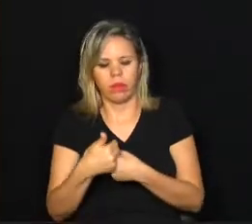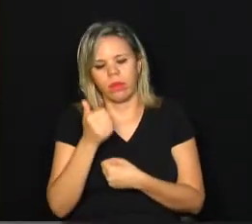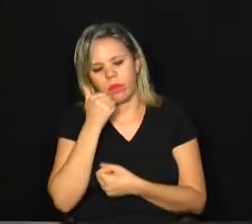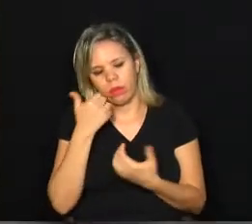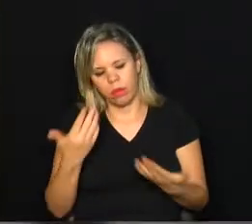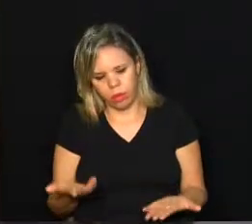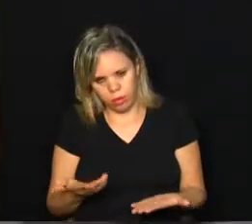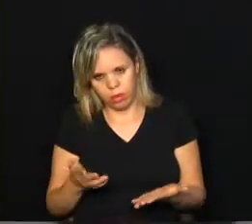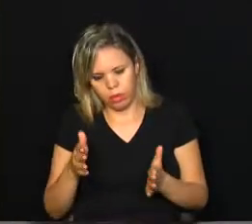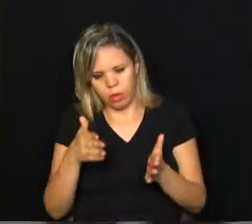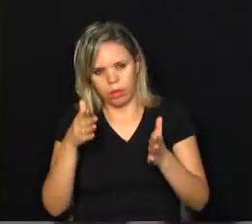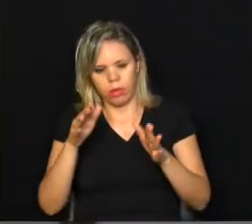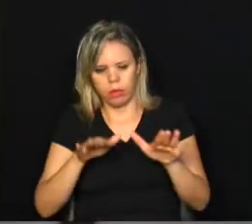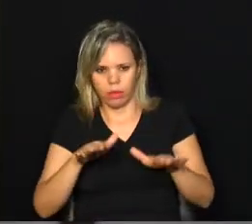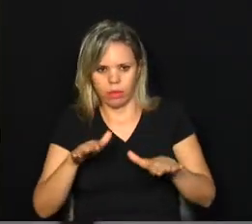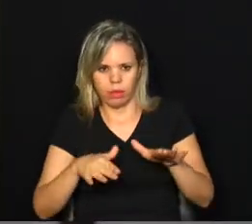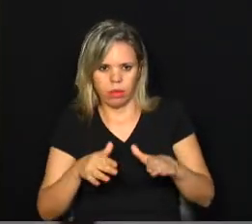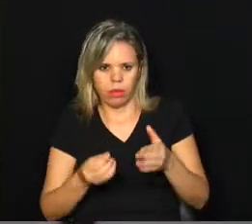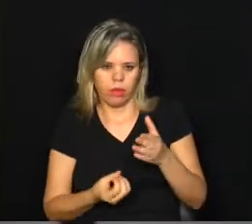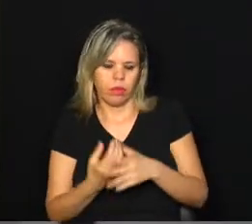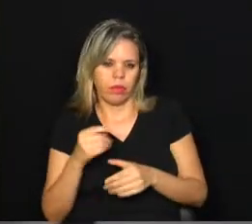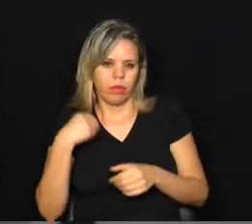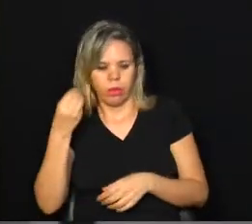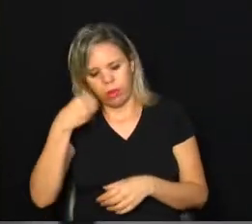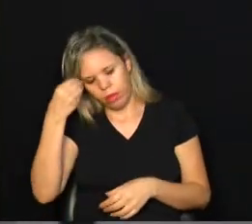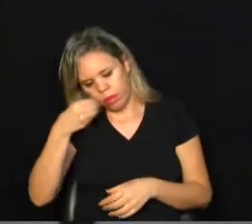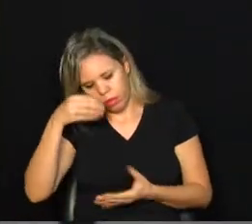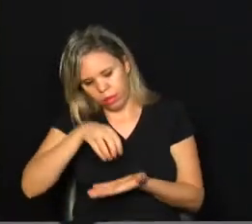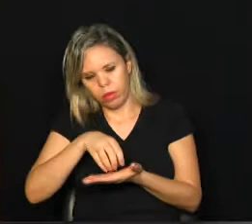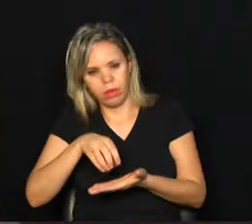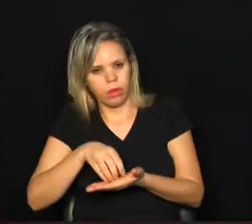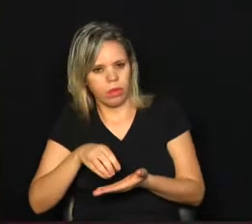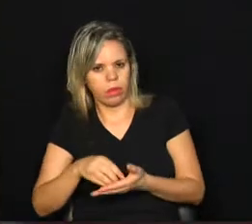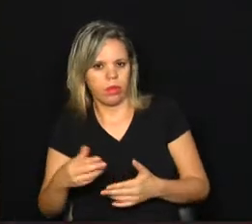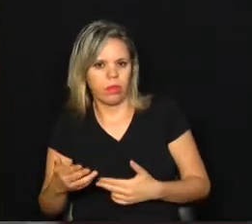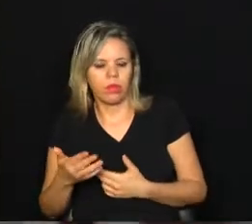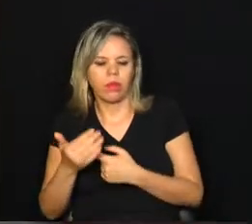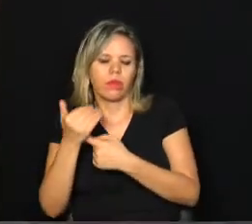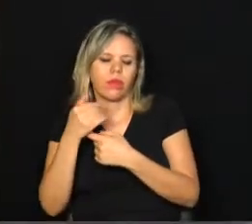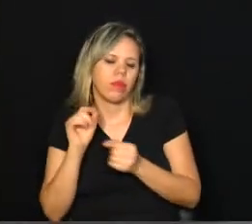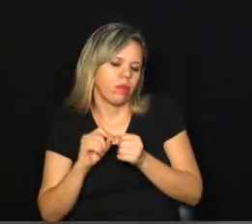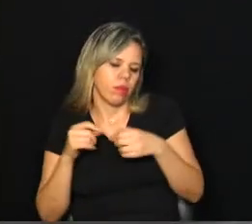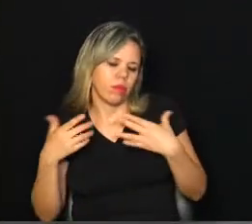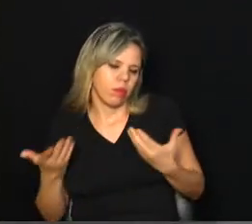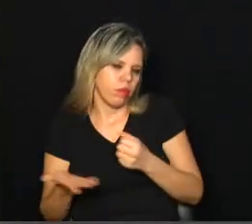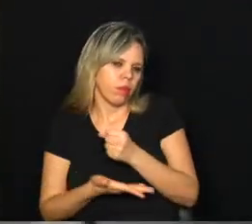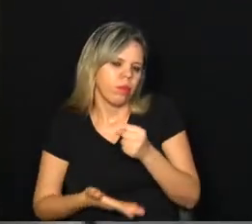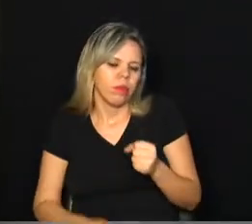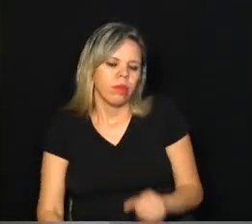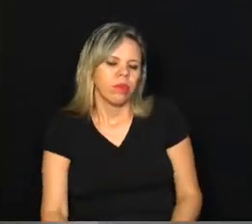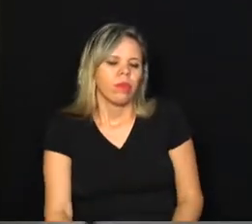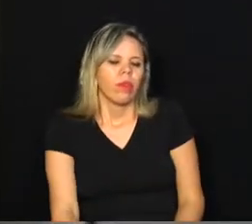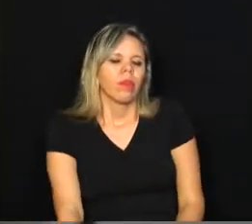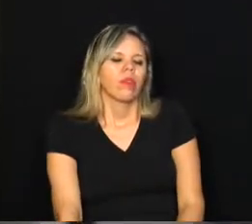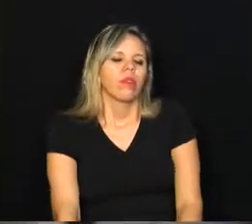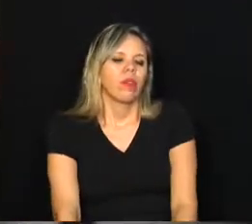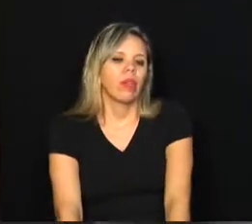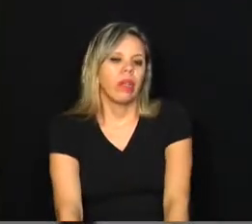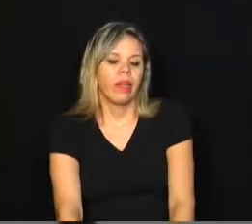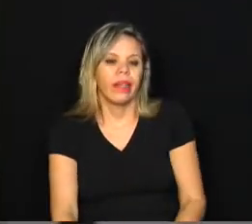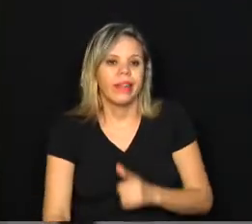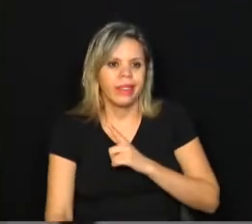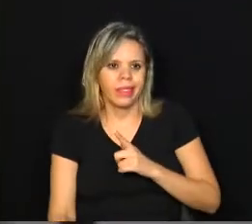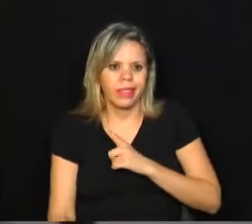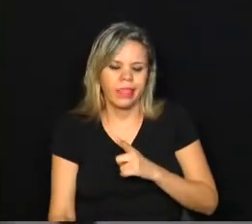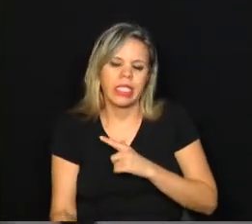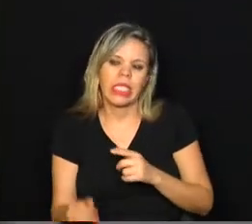que é o caminho, mais ou menos, né? E a agência de inovação da Unicamp, o que ela faz, basicamente, né? Você tem a academia de